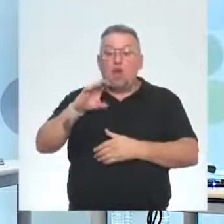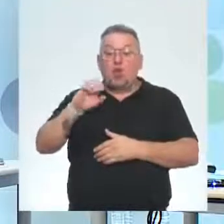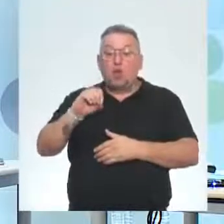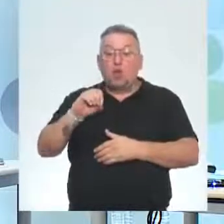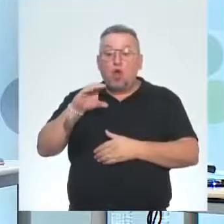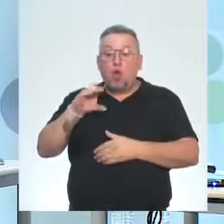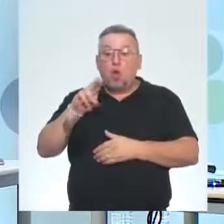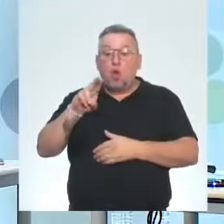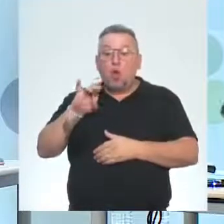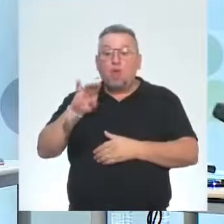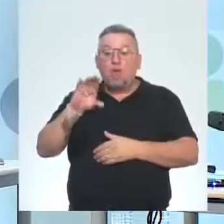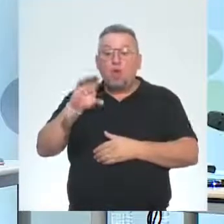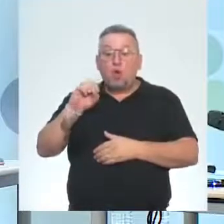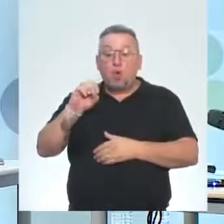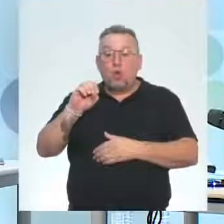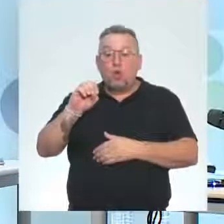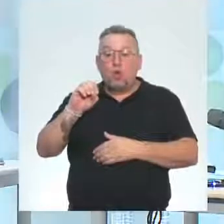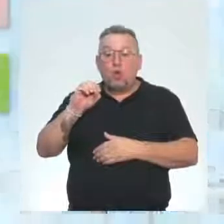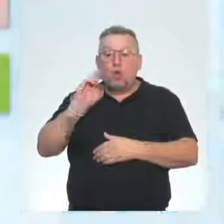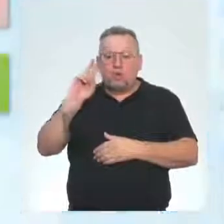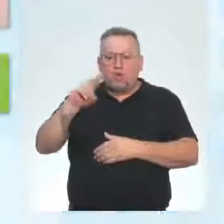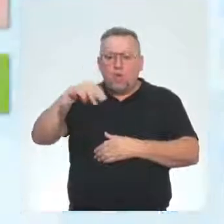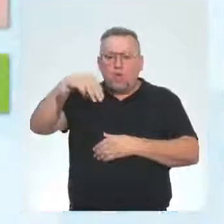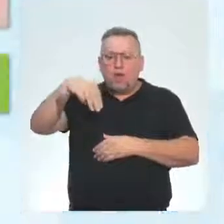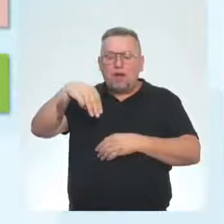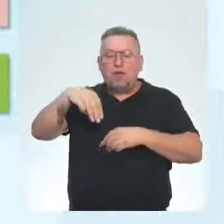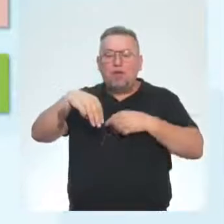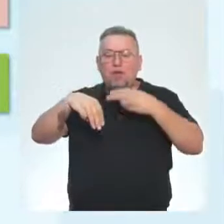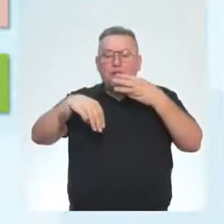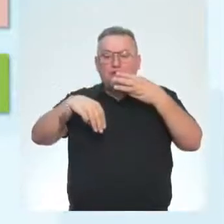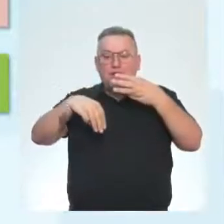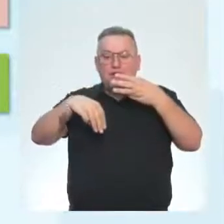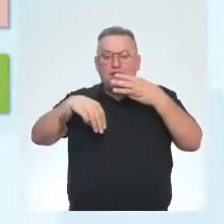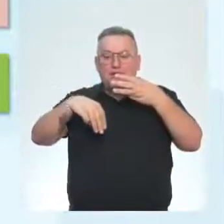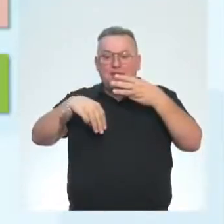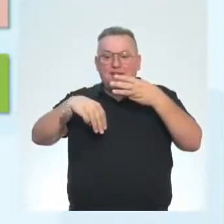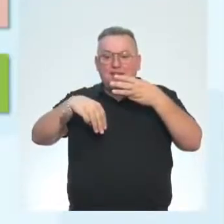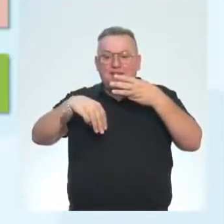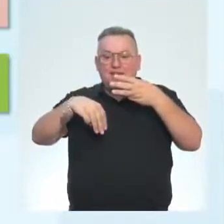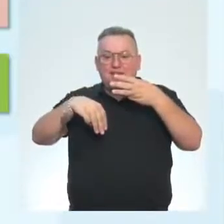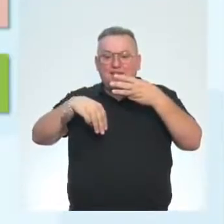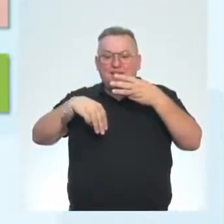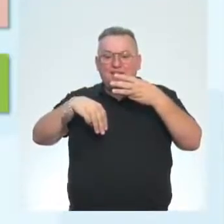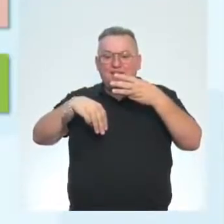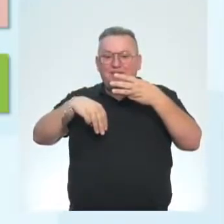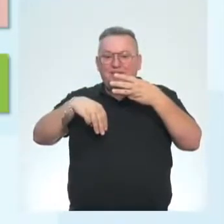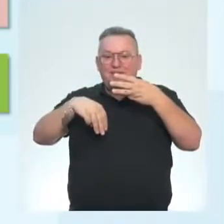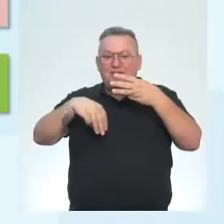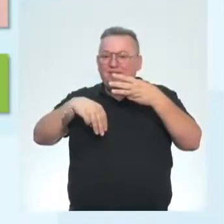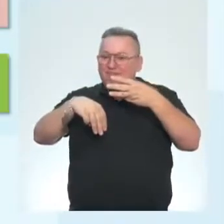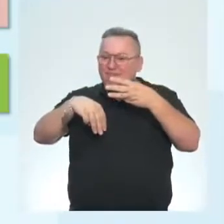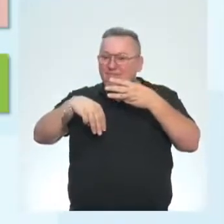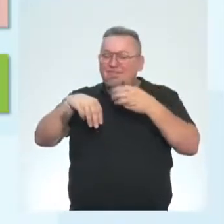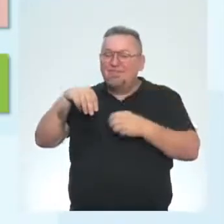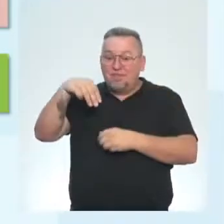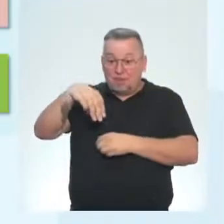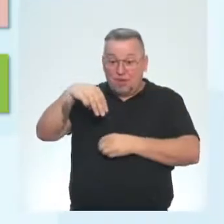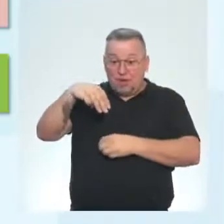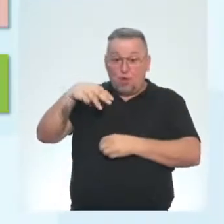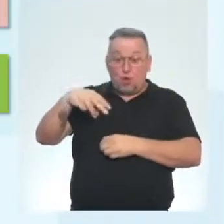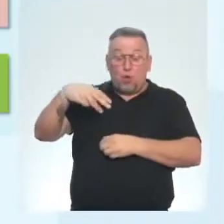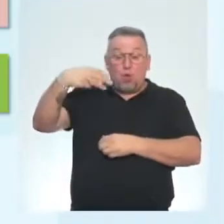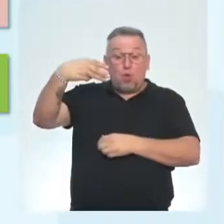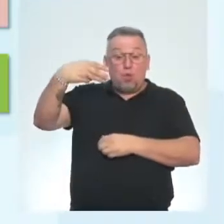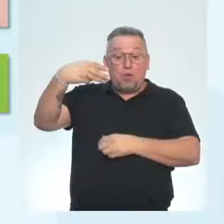que metro cúbico, né? Você percebe que tem um 3 em cima do M, ó. Tá vendo? Aqui eu vou até riscar aqui para você, ó. Tem um 3 aqui em cima do M, né,